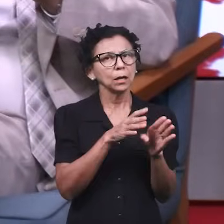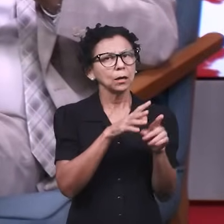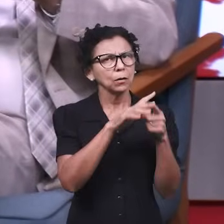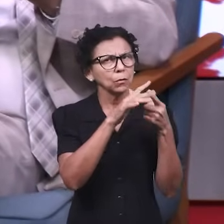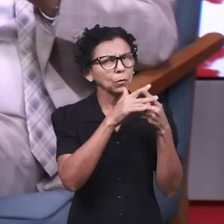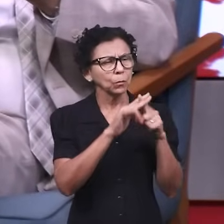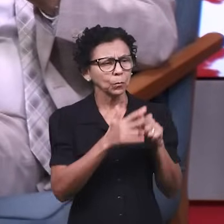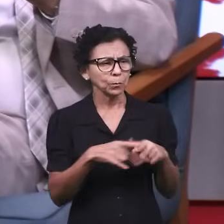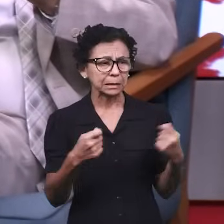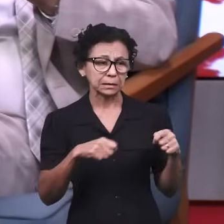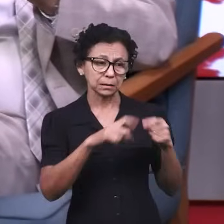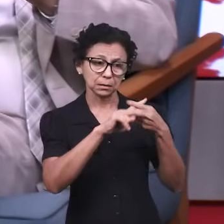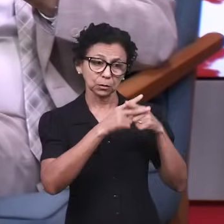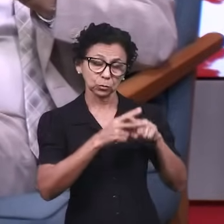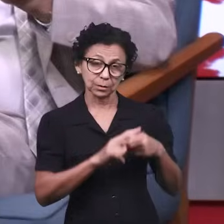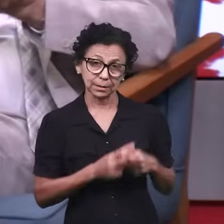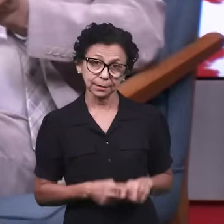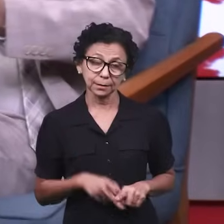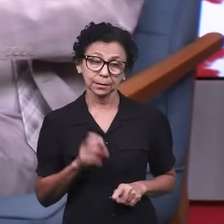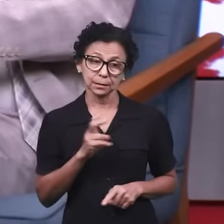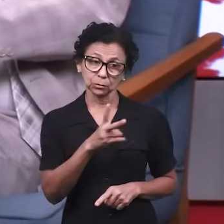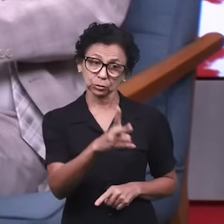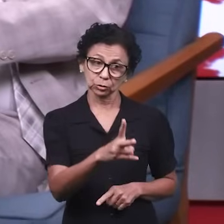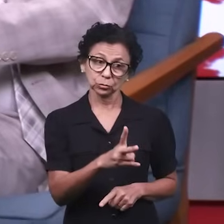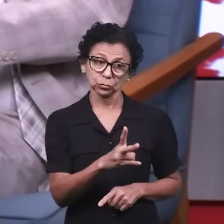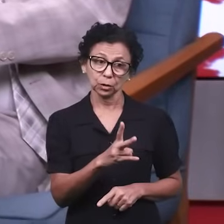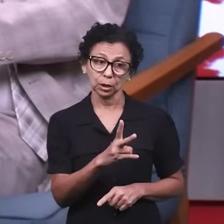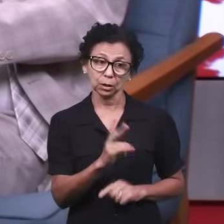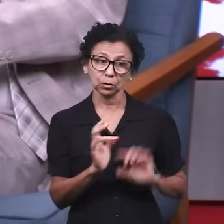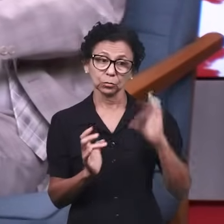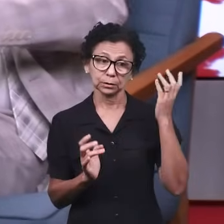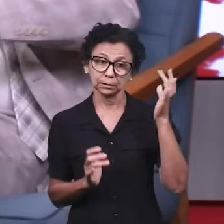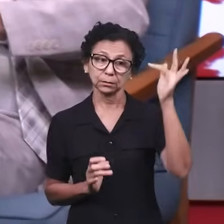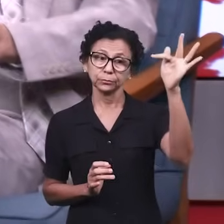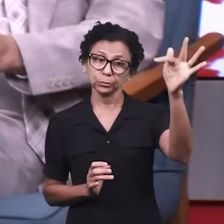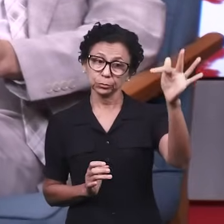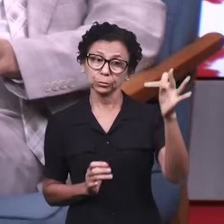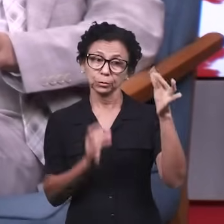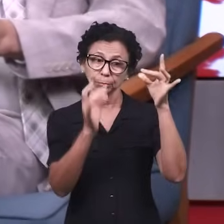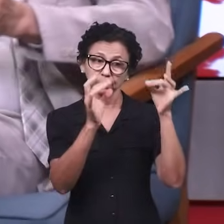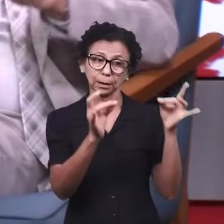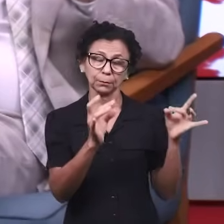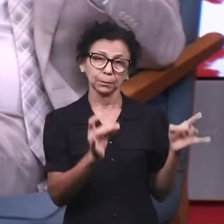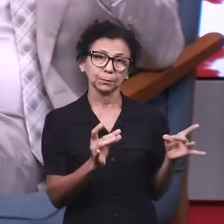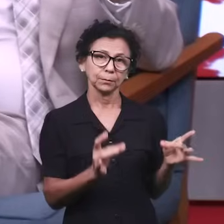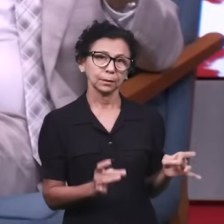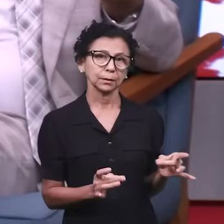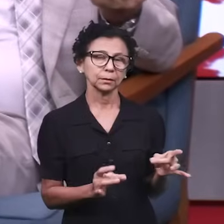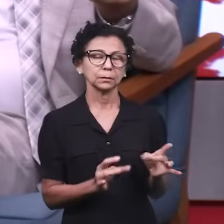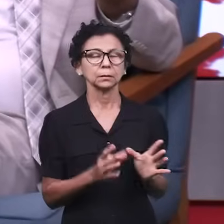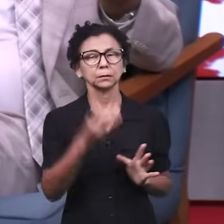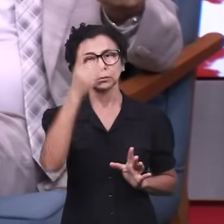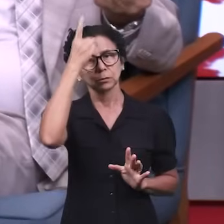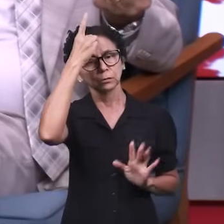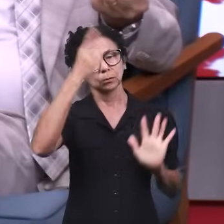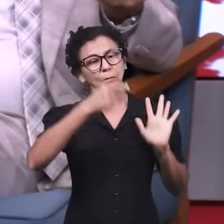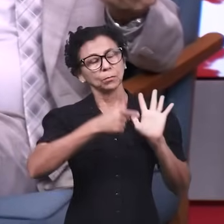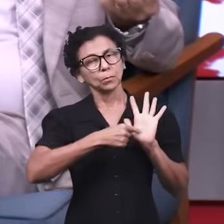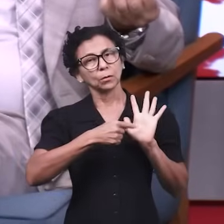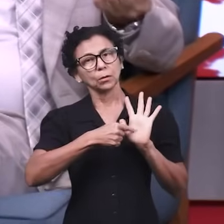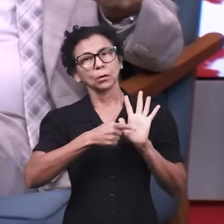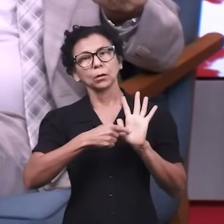de correção. Né? Se você continuar desse jeito, vai acontecer isso. Né? O dom, quando há um